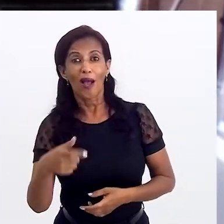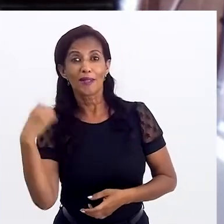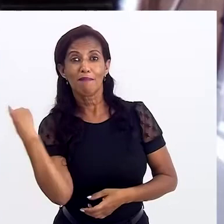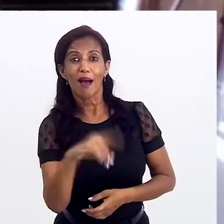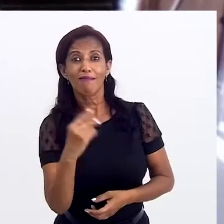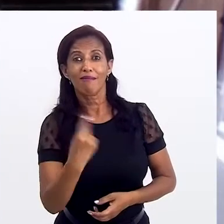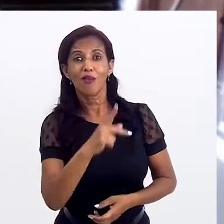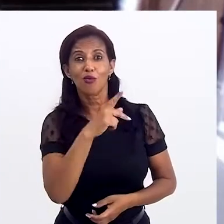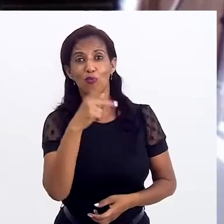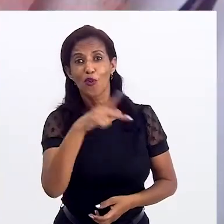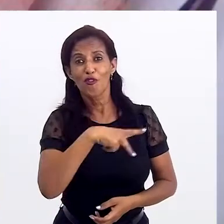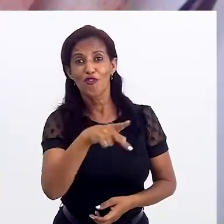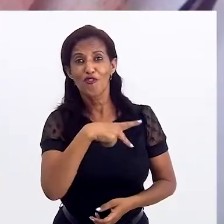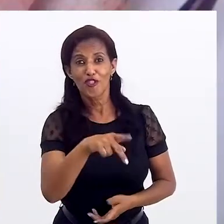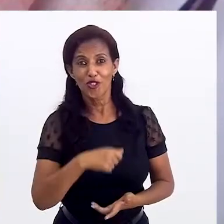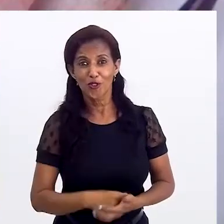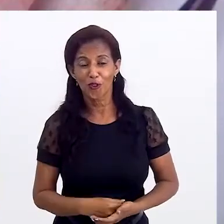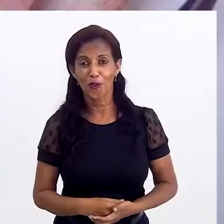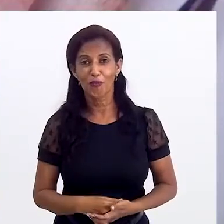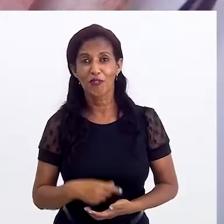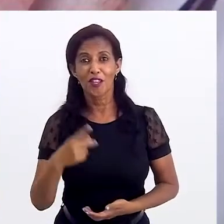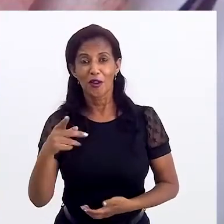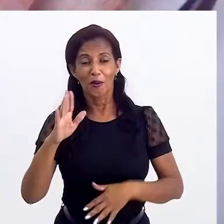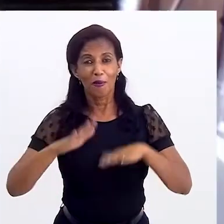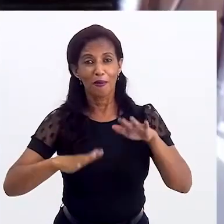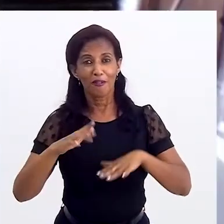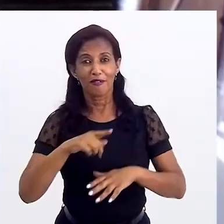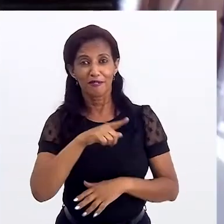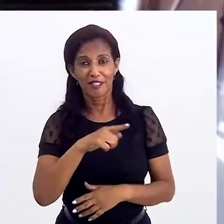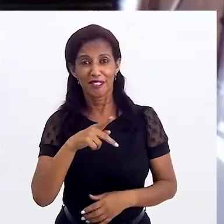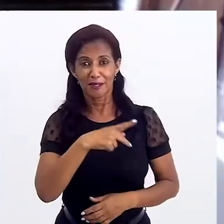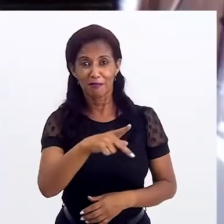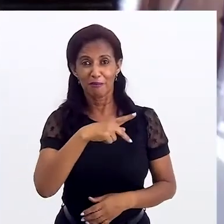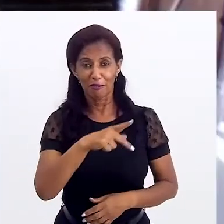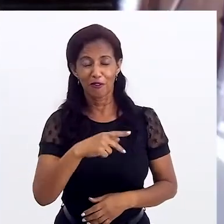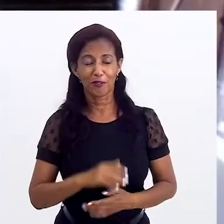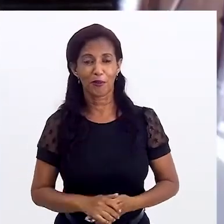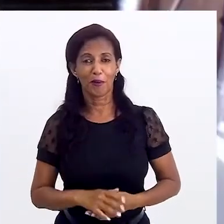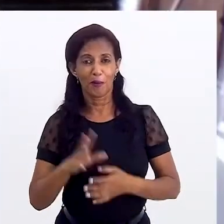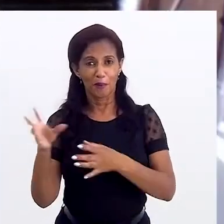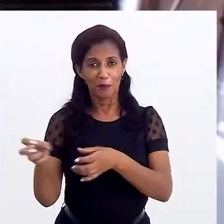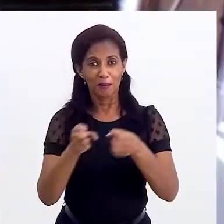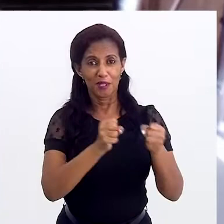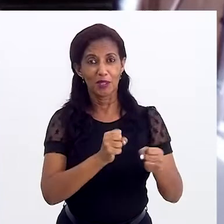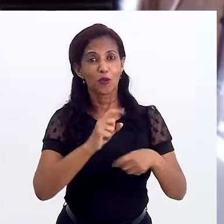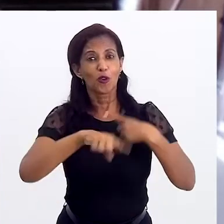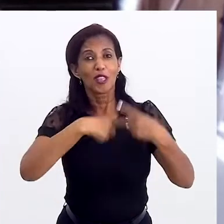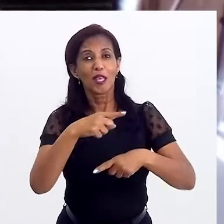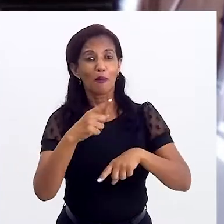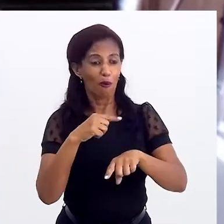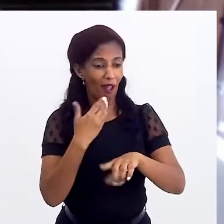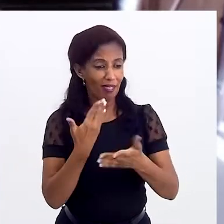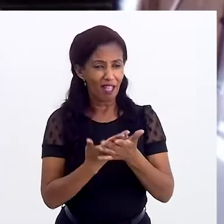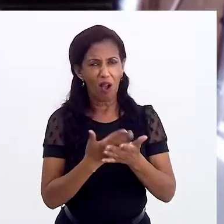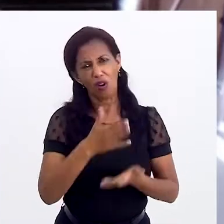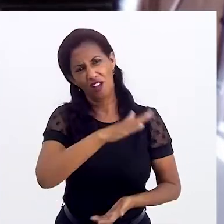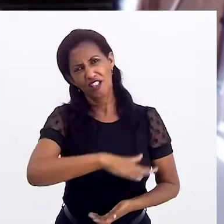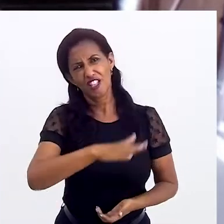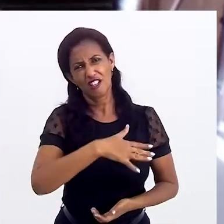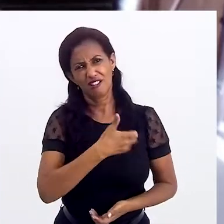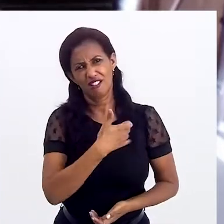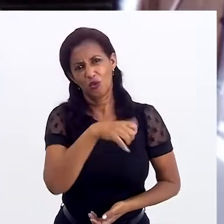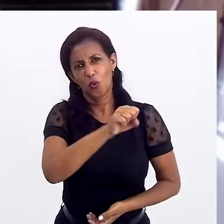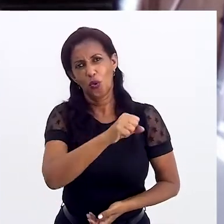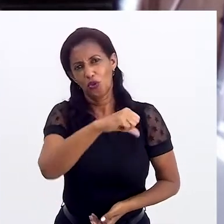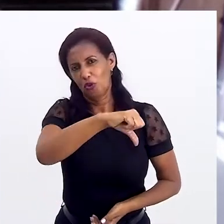nesse professor, que uma vez ele me prendeu, esse professor me prendeu depois de uma aula no final da tarde, eu